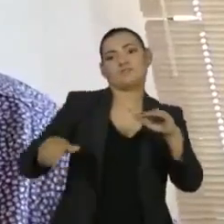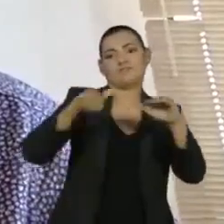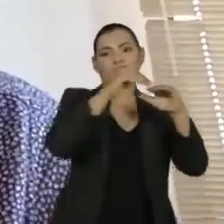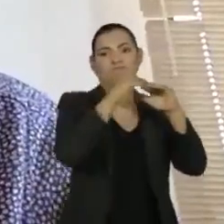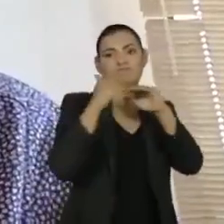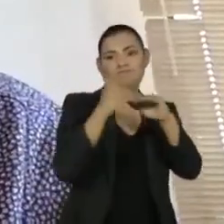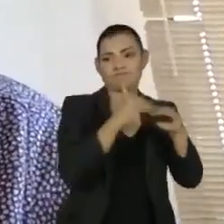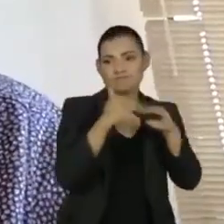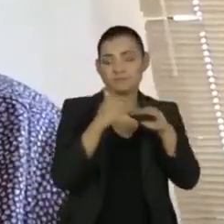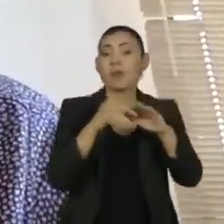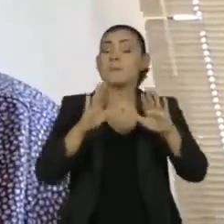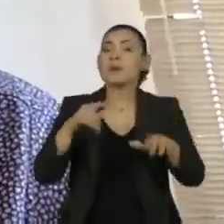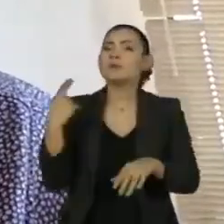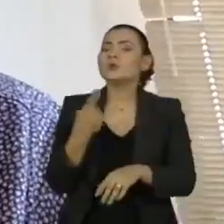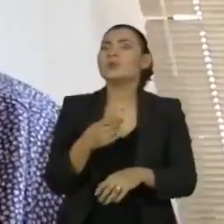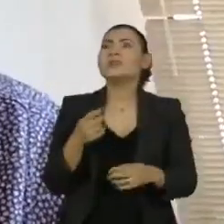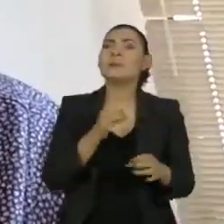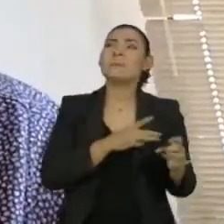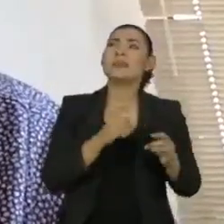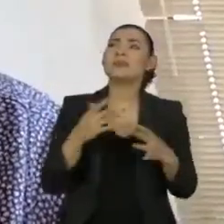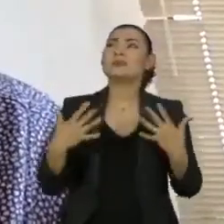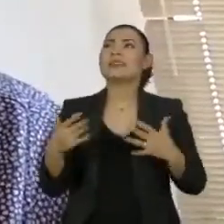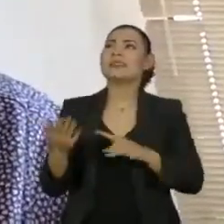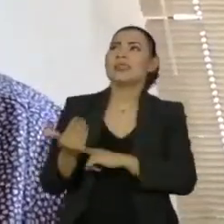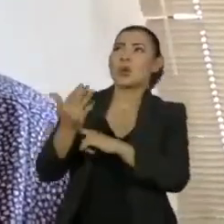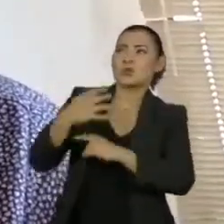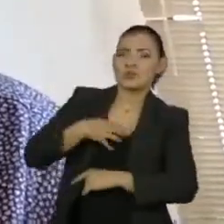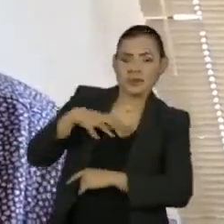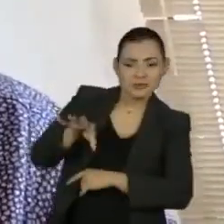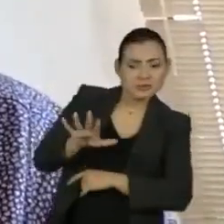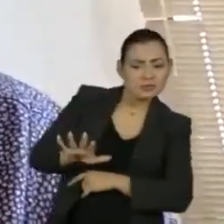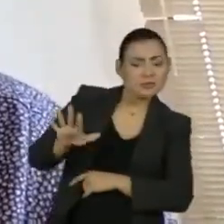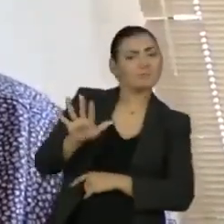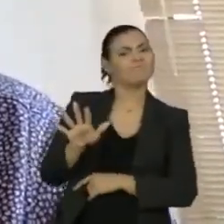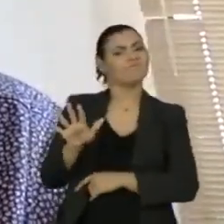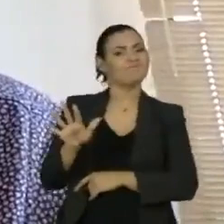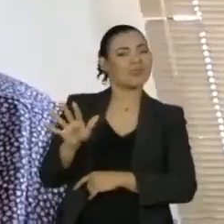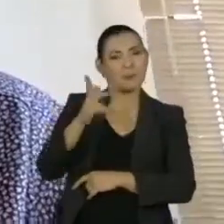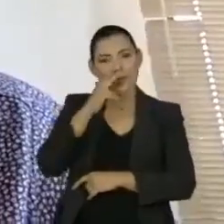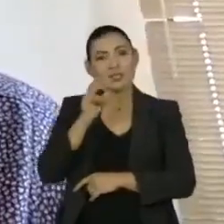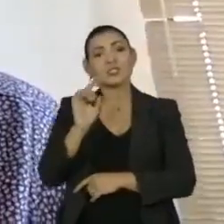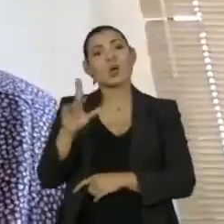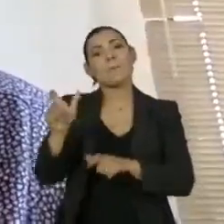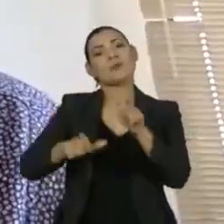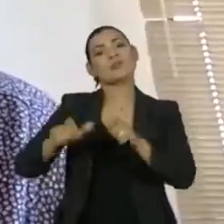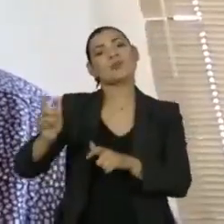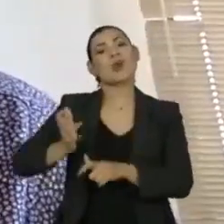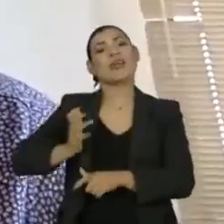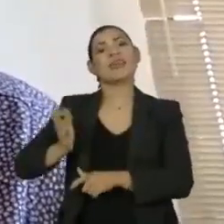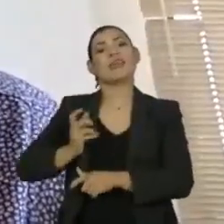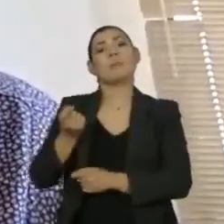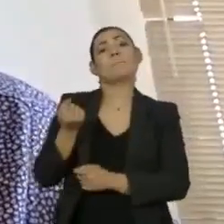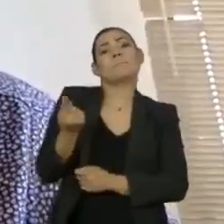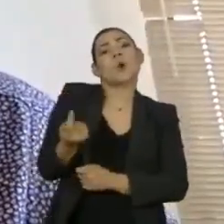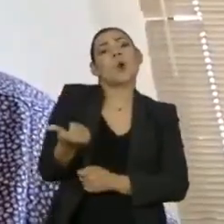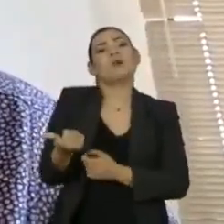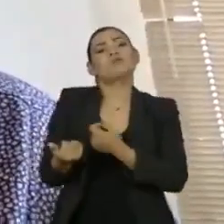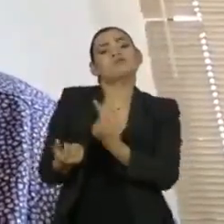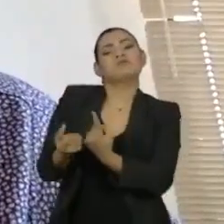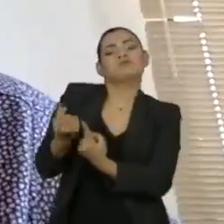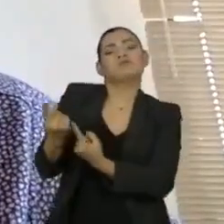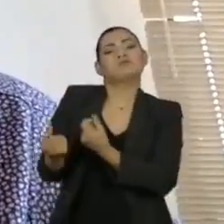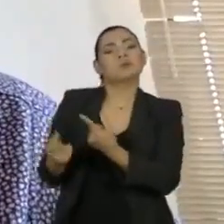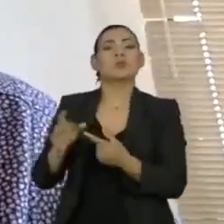O meu medo, na hora de nós falarmos de uma tecnologia como essa, é que talvez ela somente seja acessível por poucas pessoas, ou